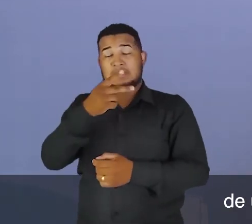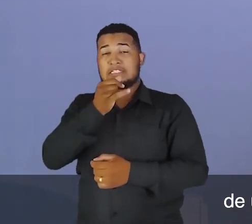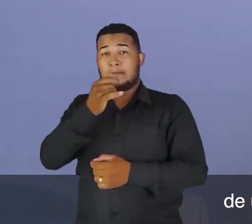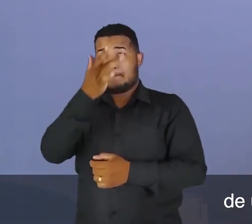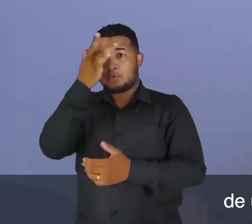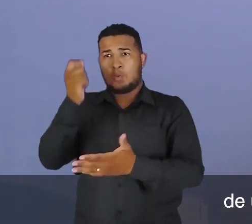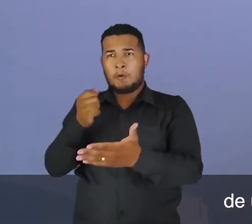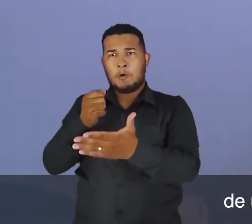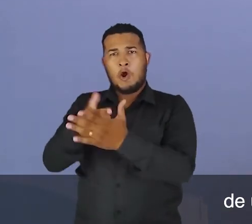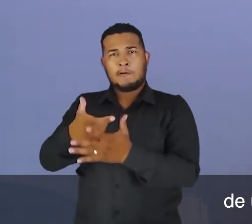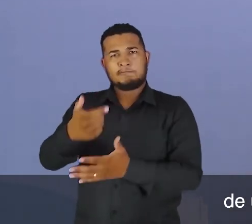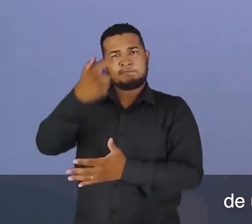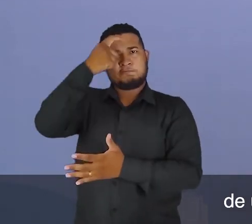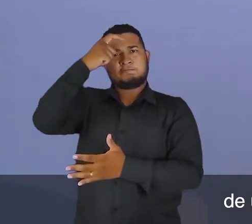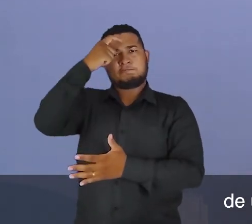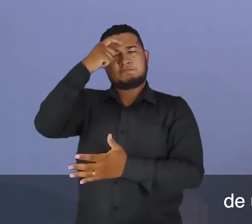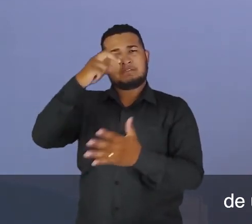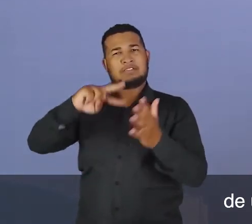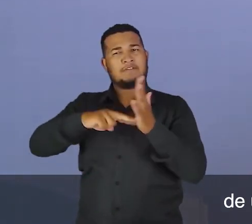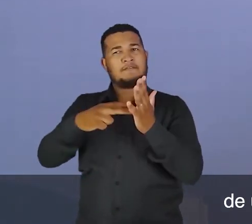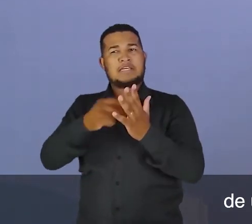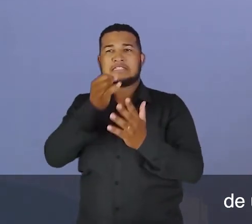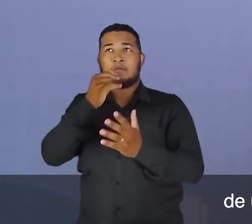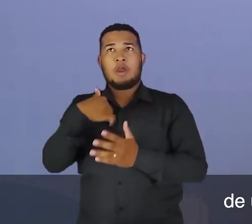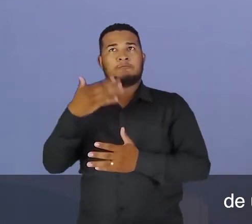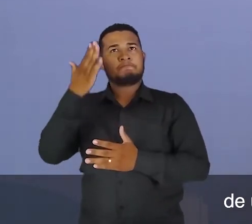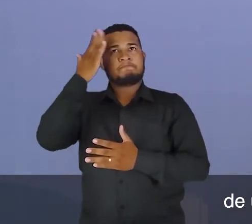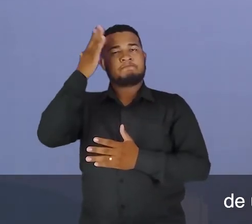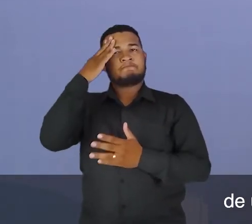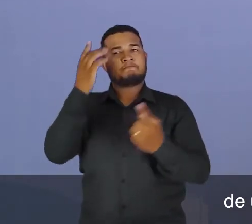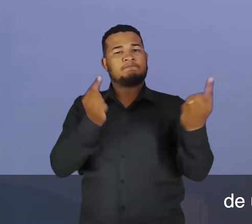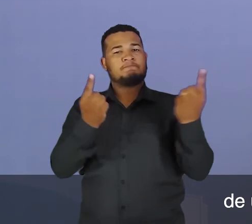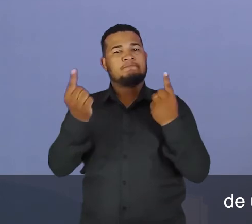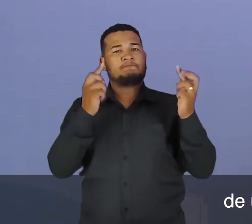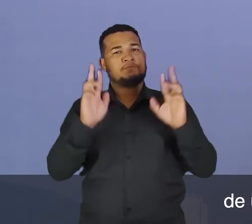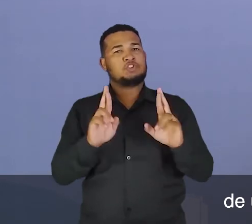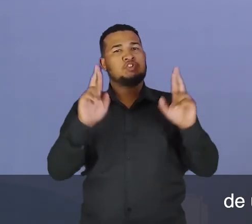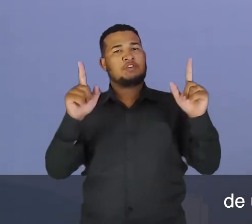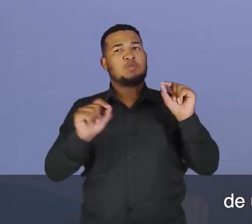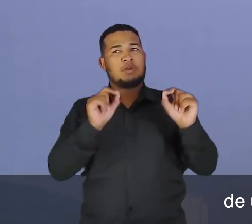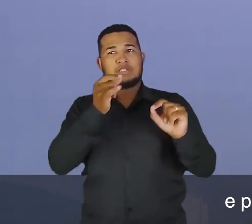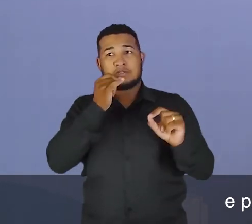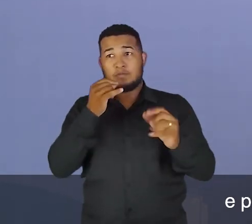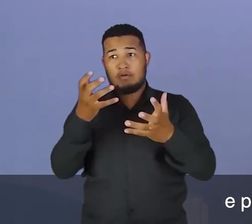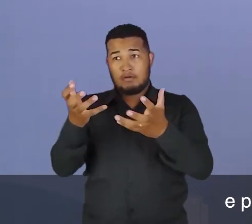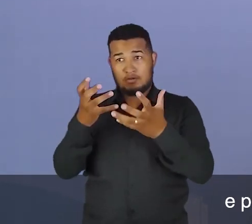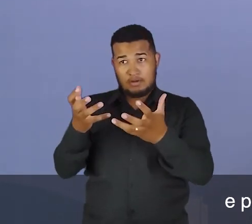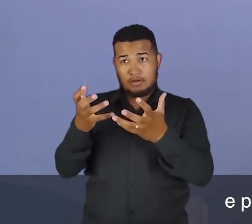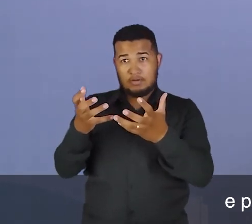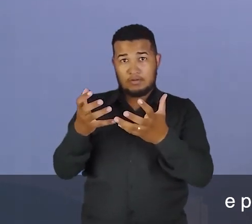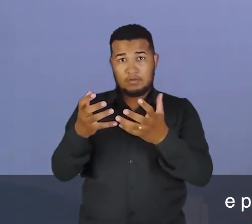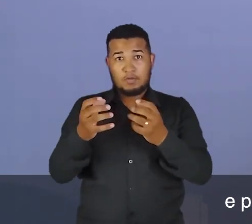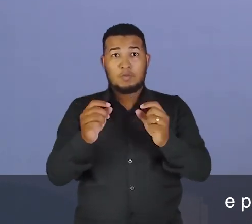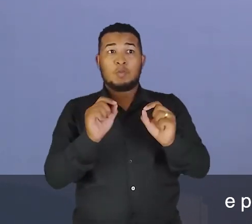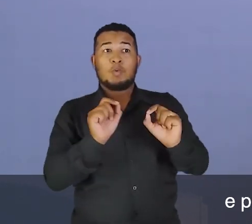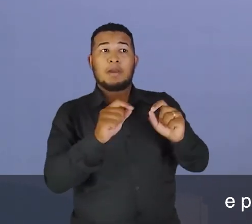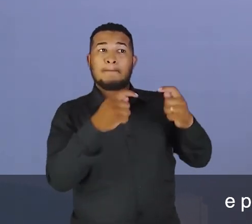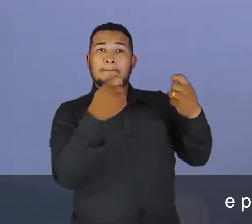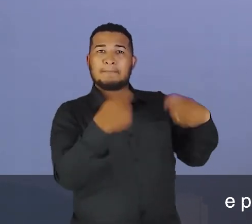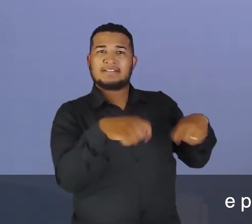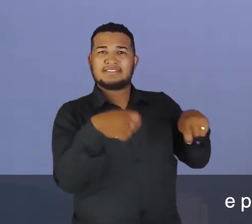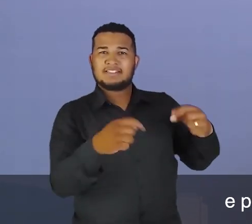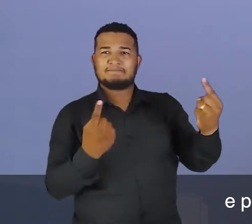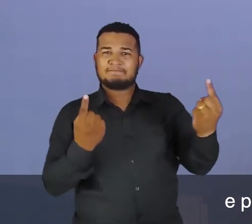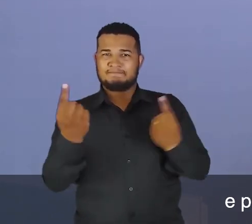por todas, que você sabe a diferença entre querer e